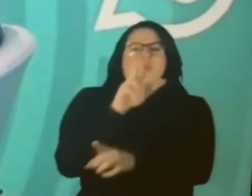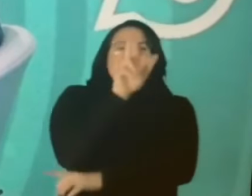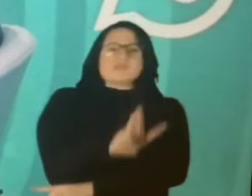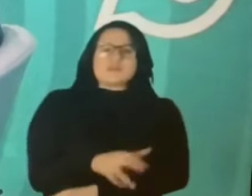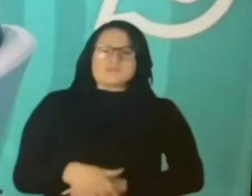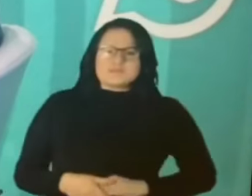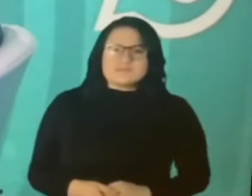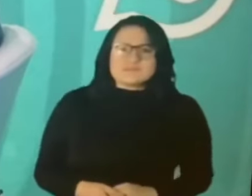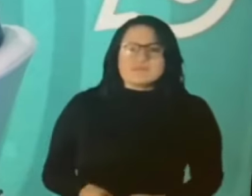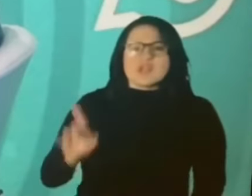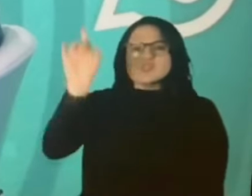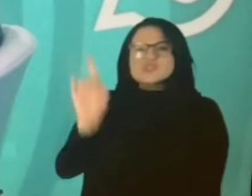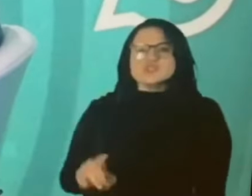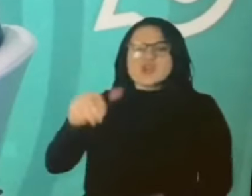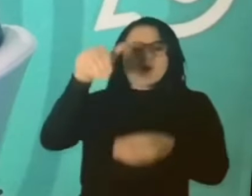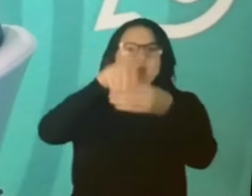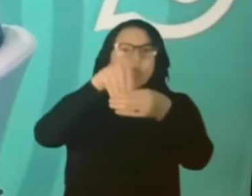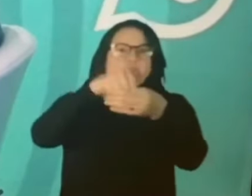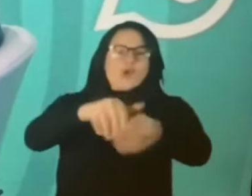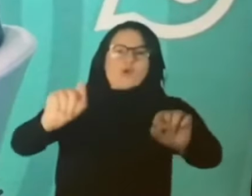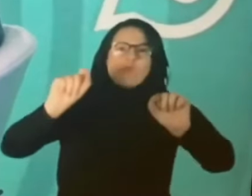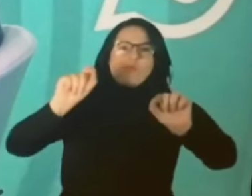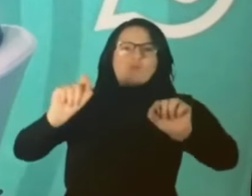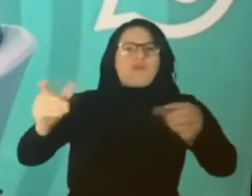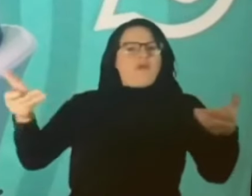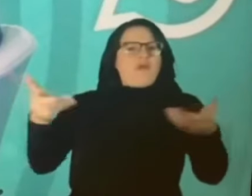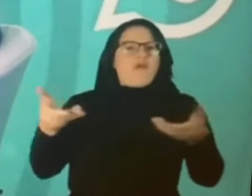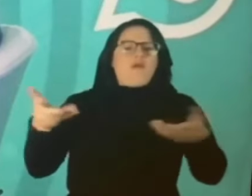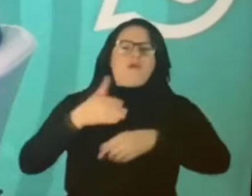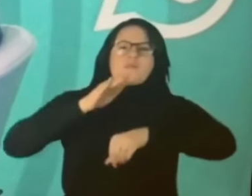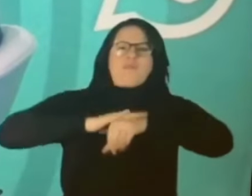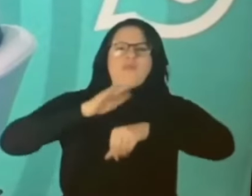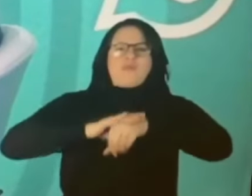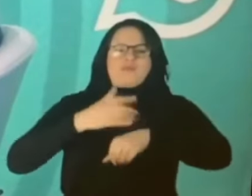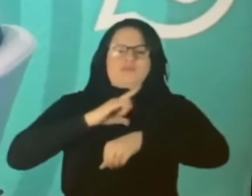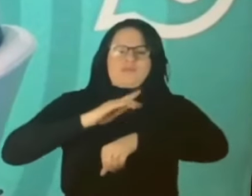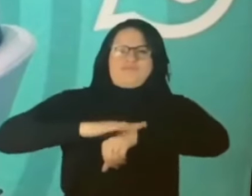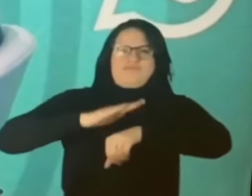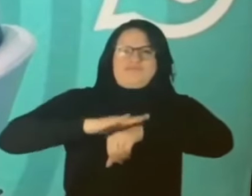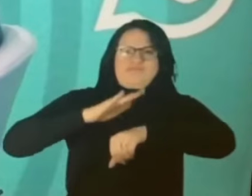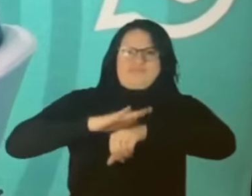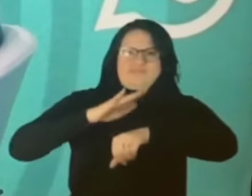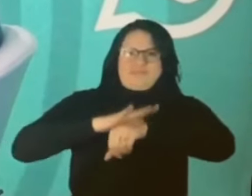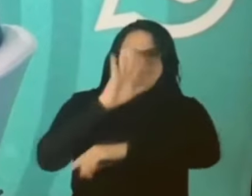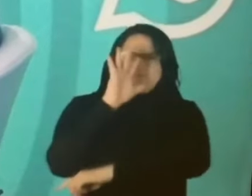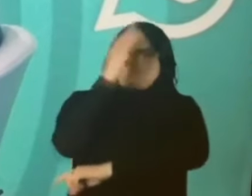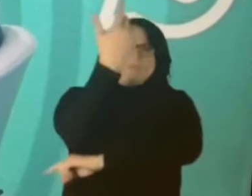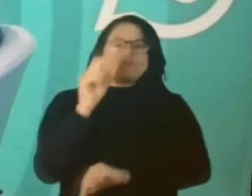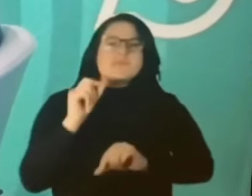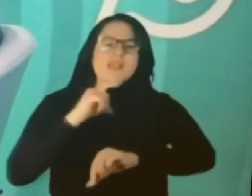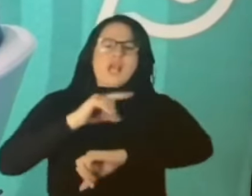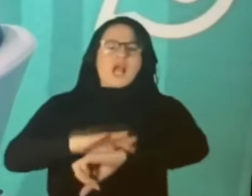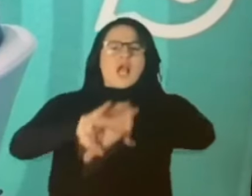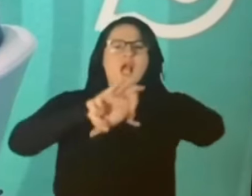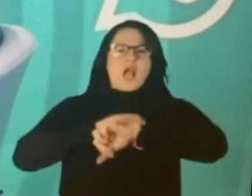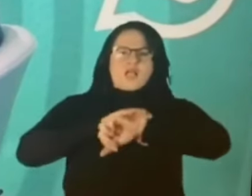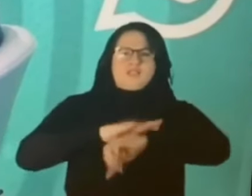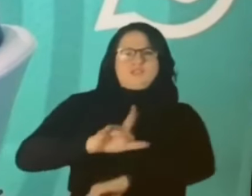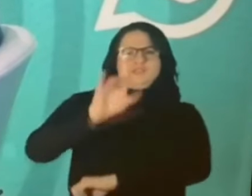direito eleitoral, portanto, ele termina sendo, nessas ações eleitorais, não um instrumento garantidor da